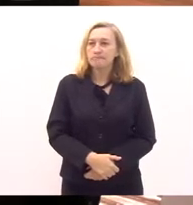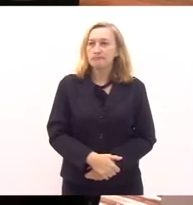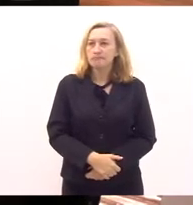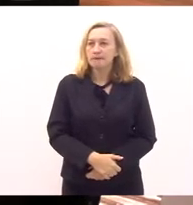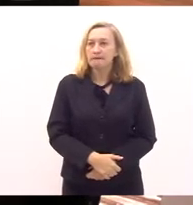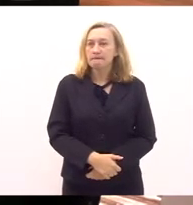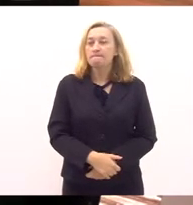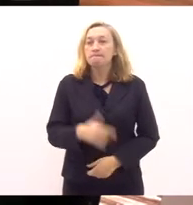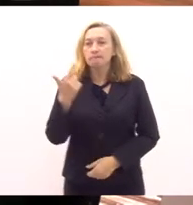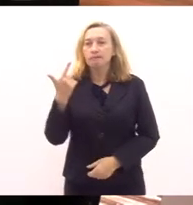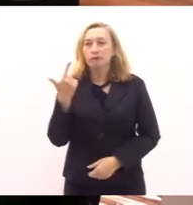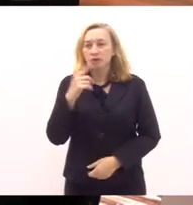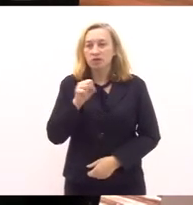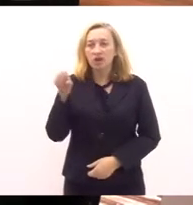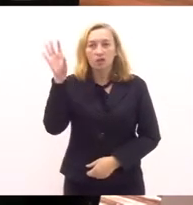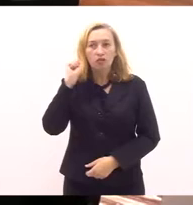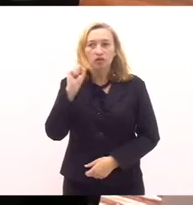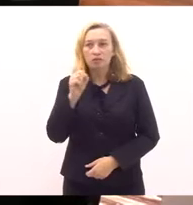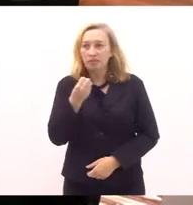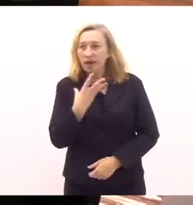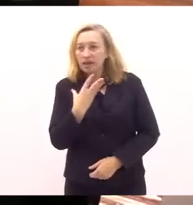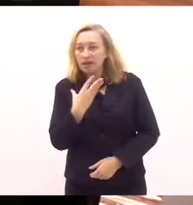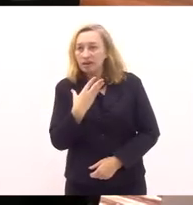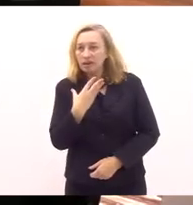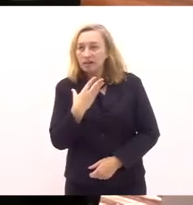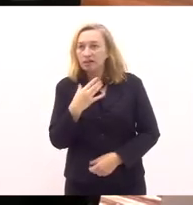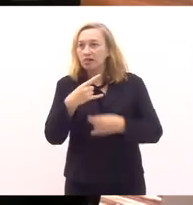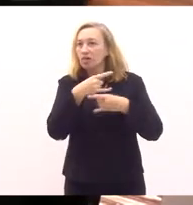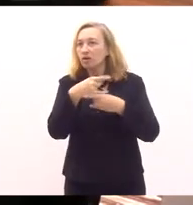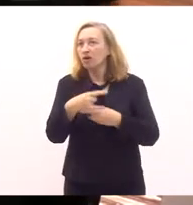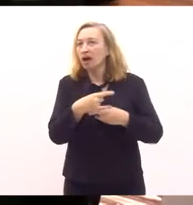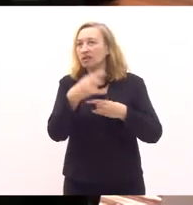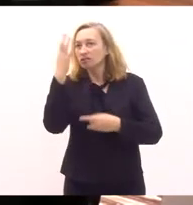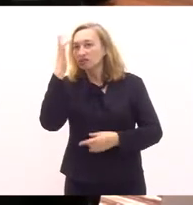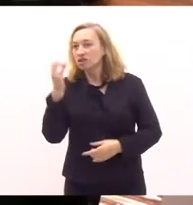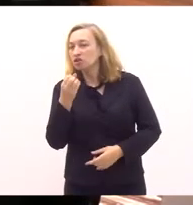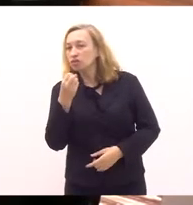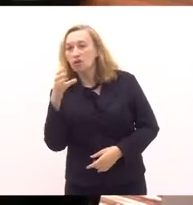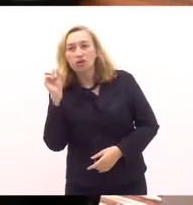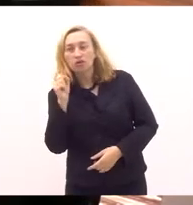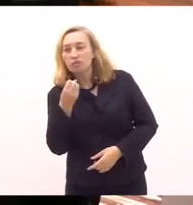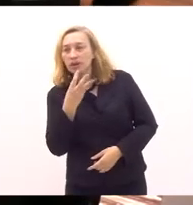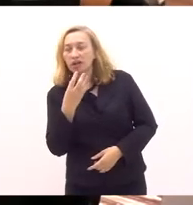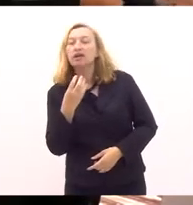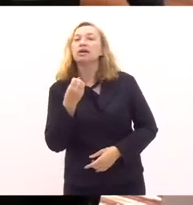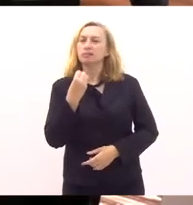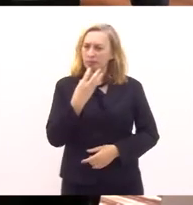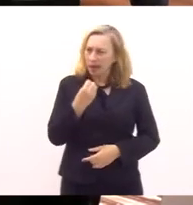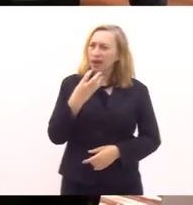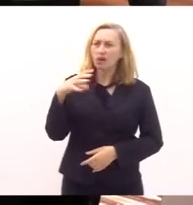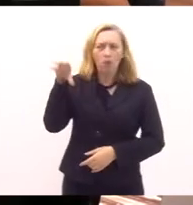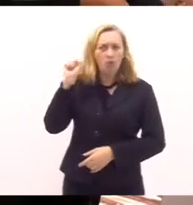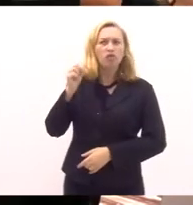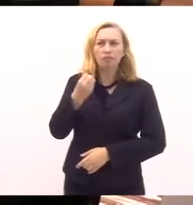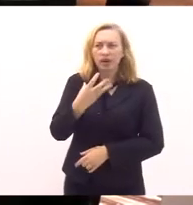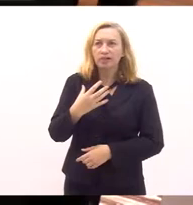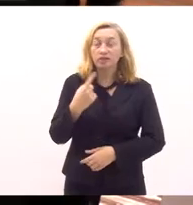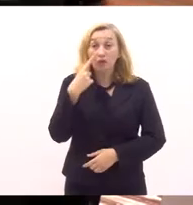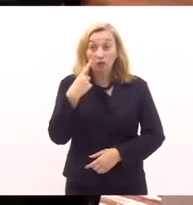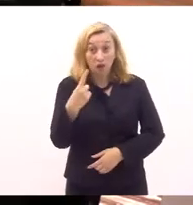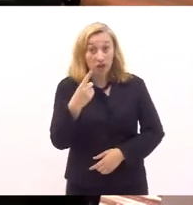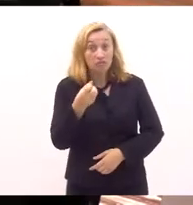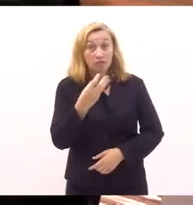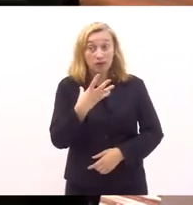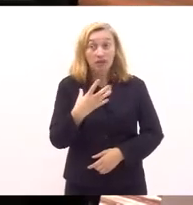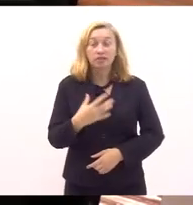Bárbara, consegue me ouvir bem? Sim. Como eu estou online, eu não sei se vocês estão me ouvindo bem. Nós ouvimos muito bem, inclusive estamos vendo muito